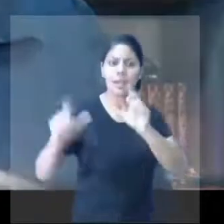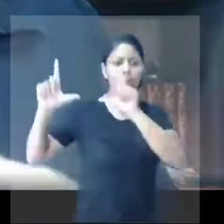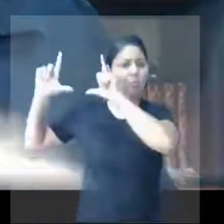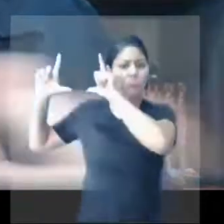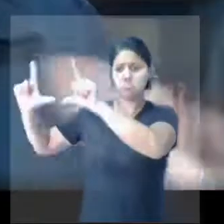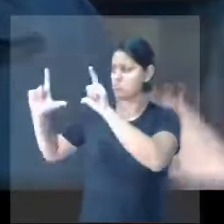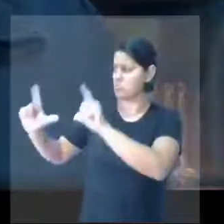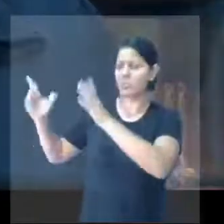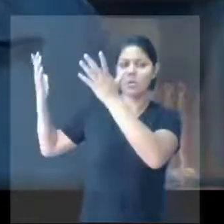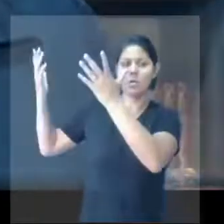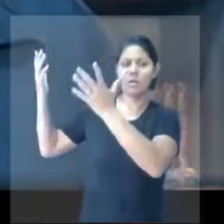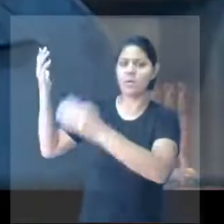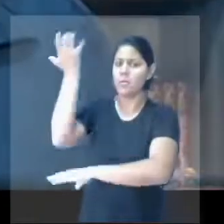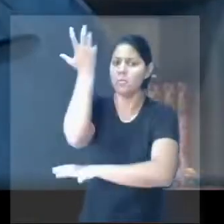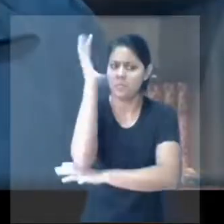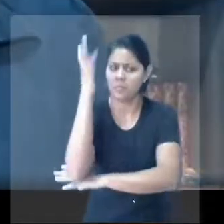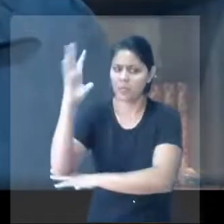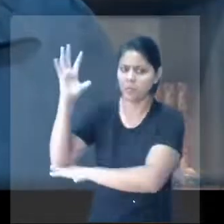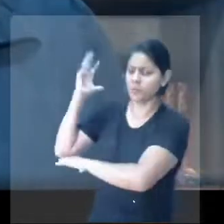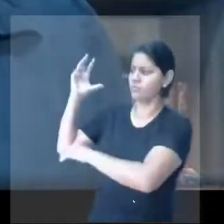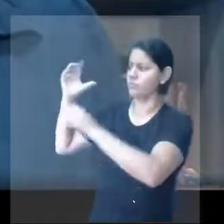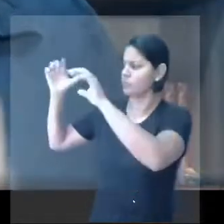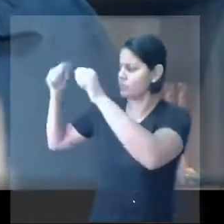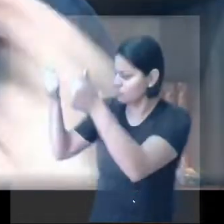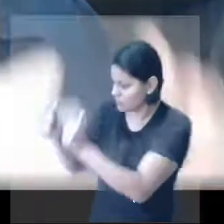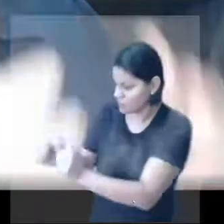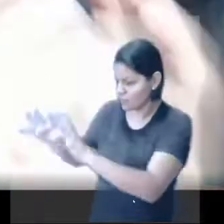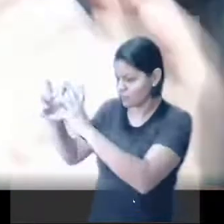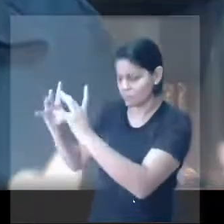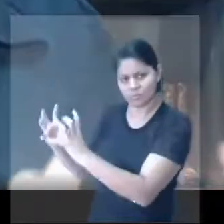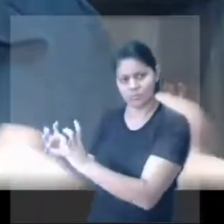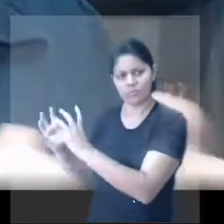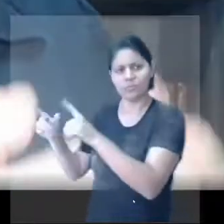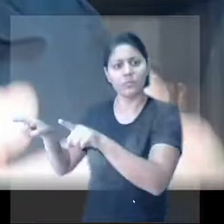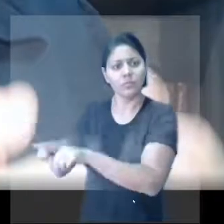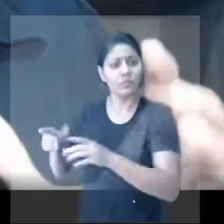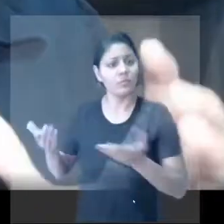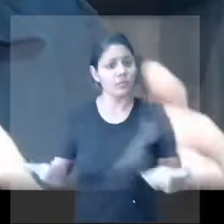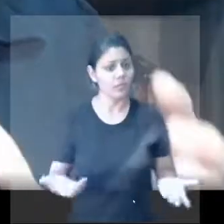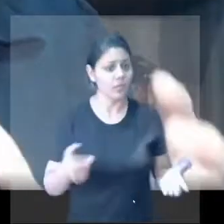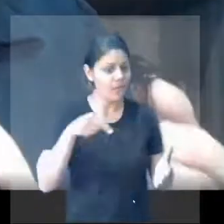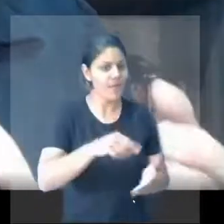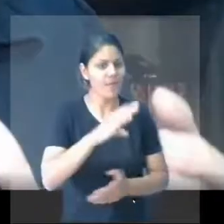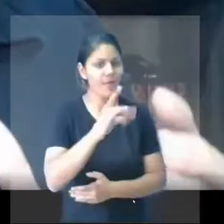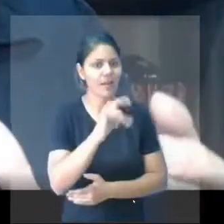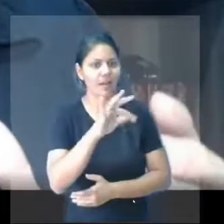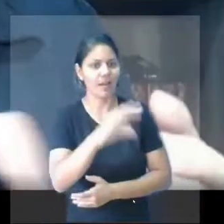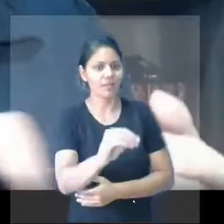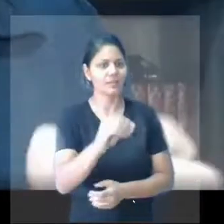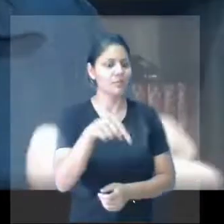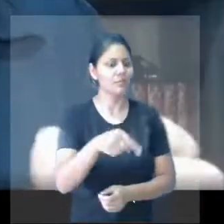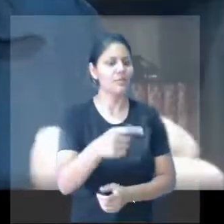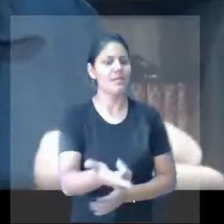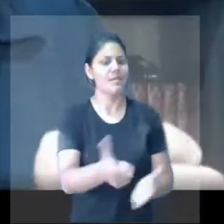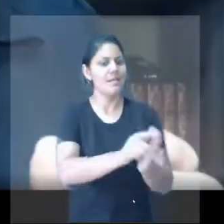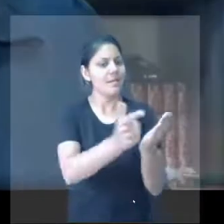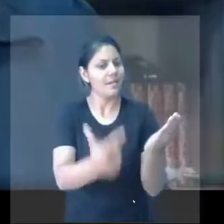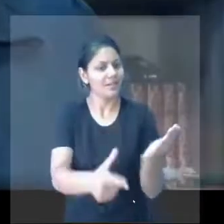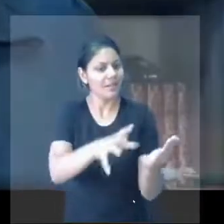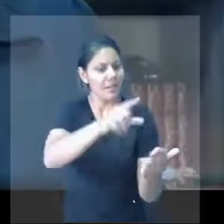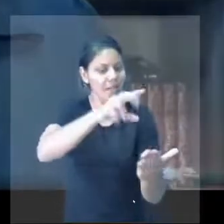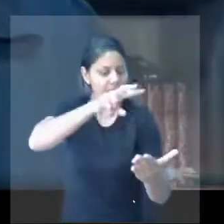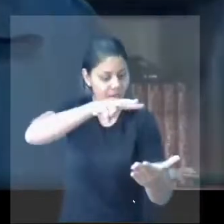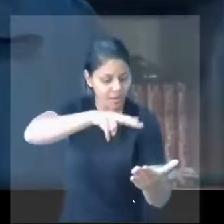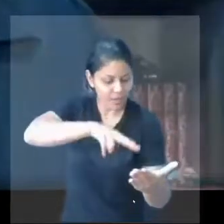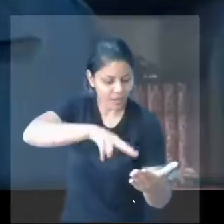assim como uma paisagem bela que você verifica, além disso, ele te conduz a uma experiência. Através da leitura,